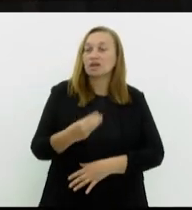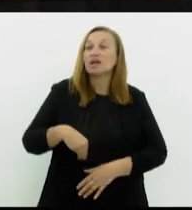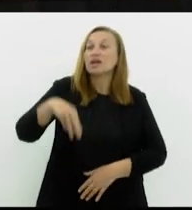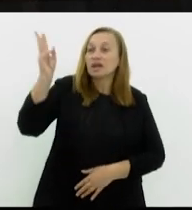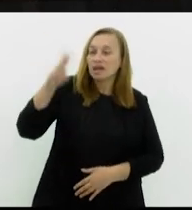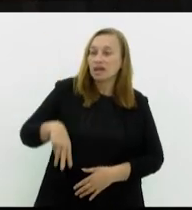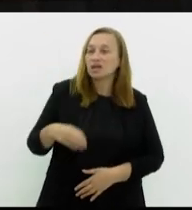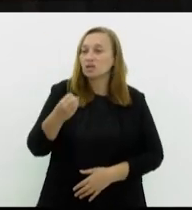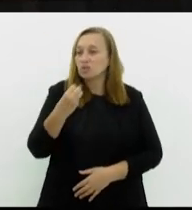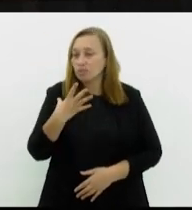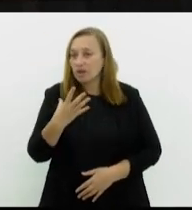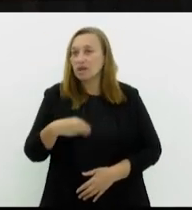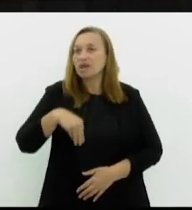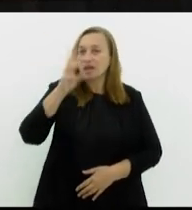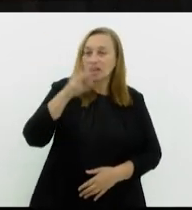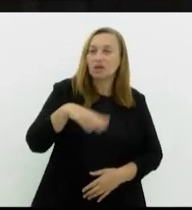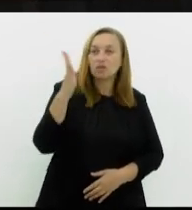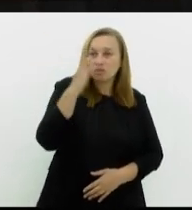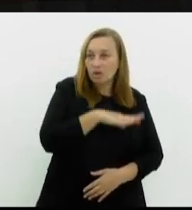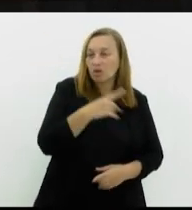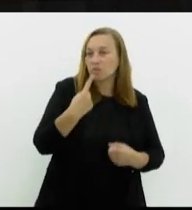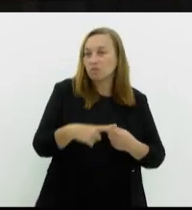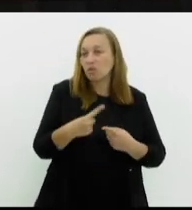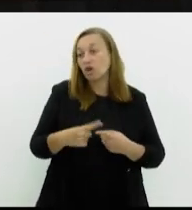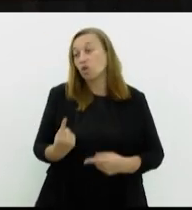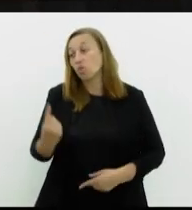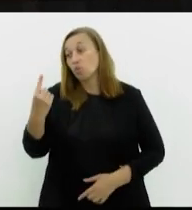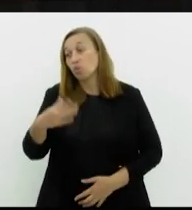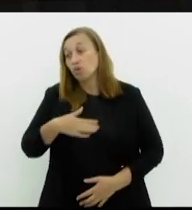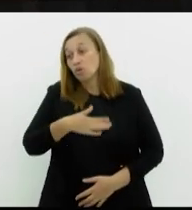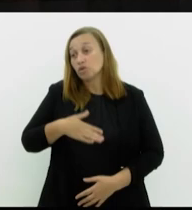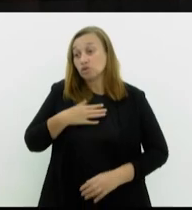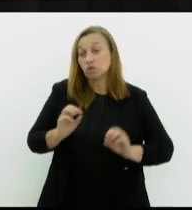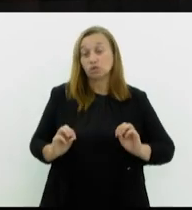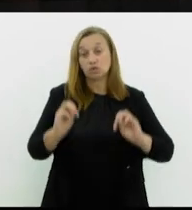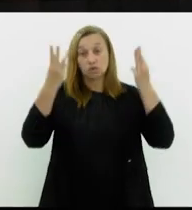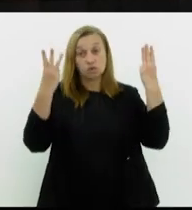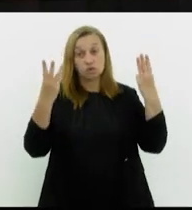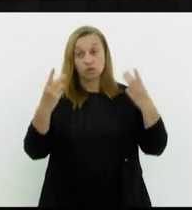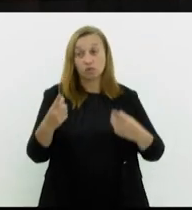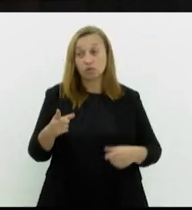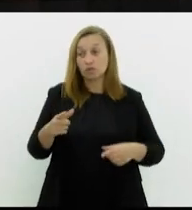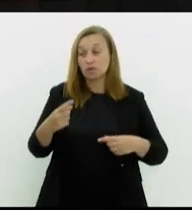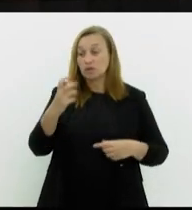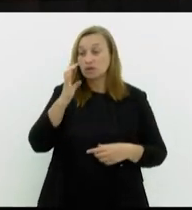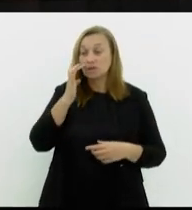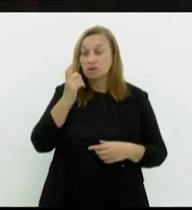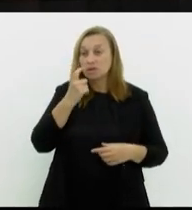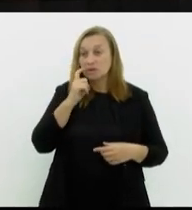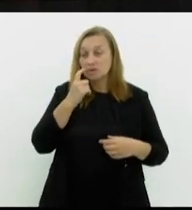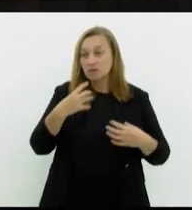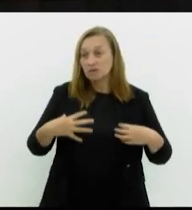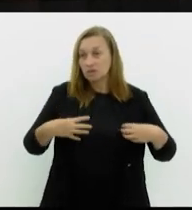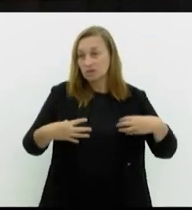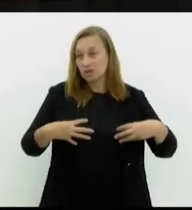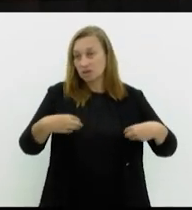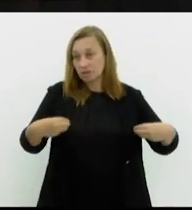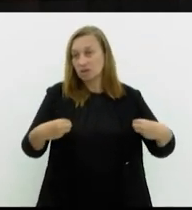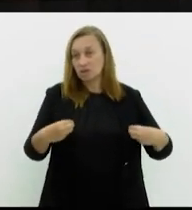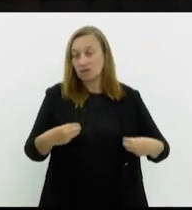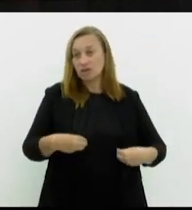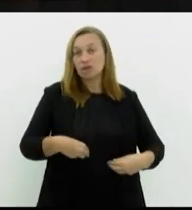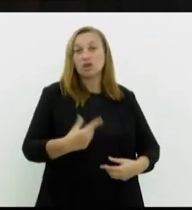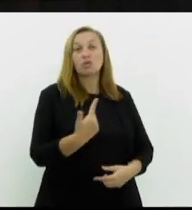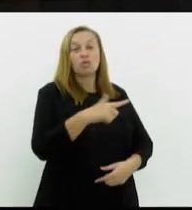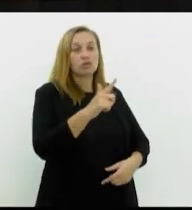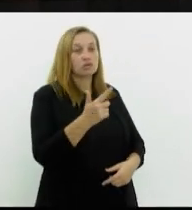e quem é do mal. Porque um gostou do show da Madonna e outro não gostou. Quem é esse